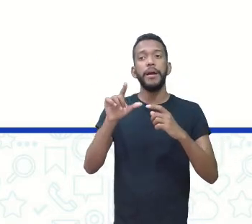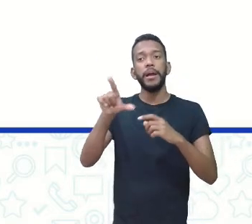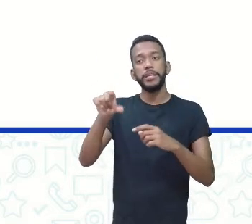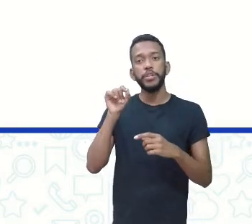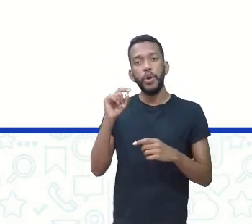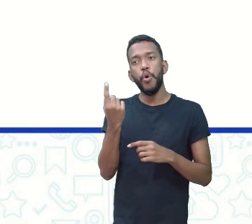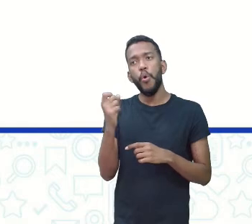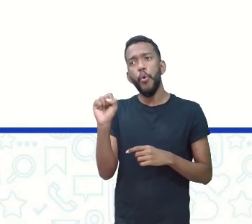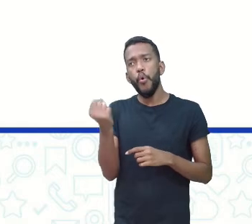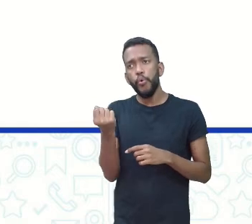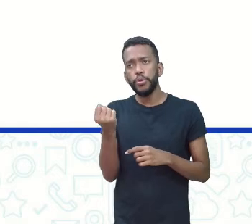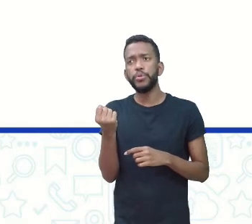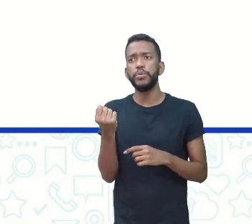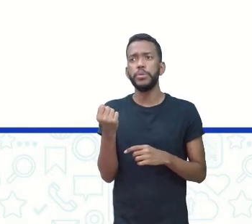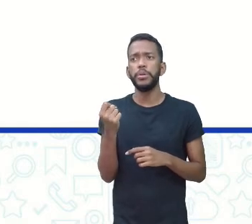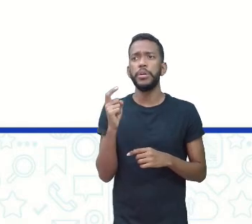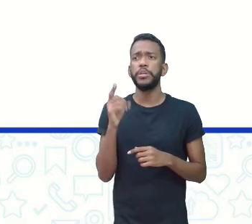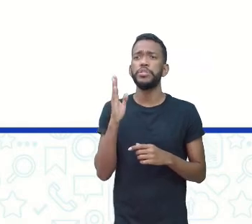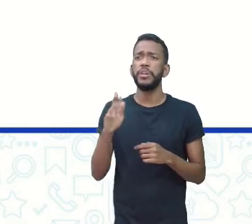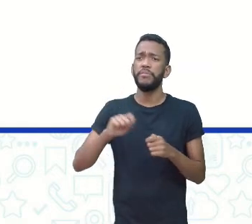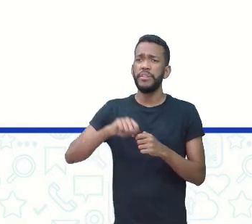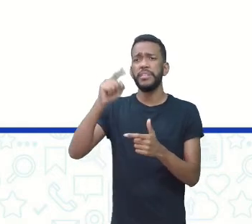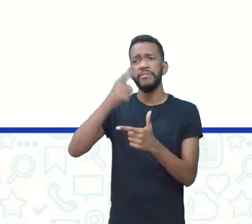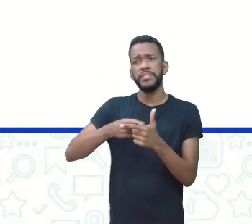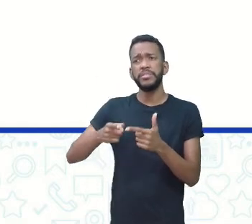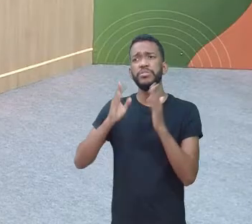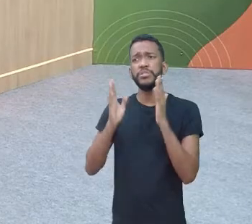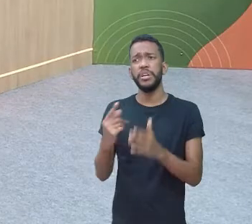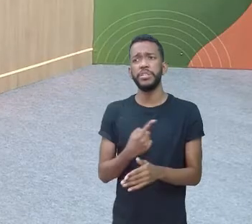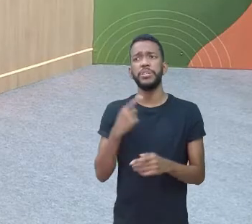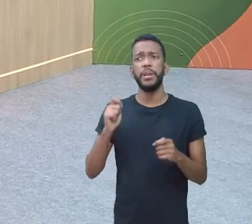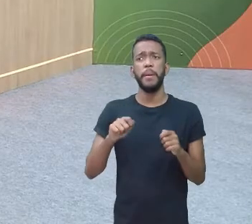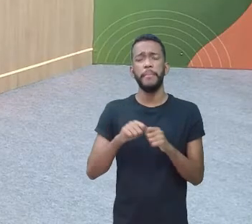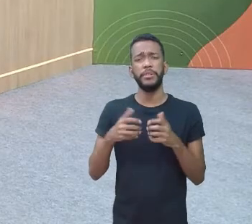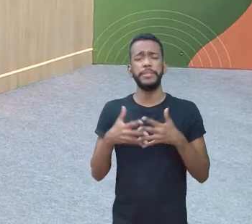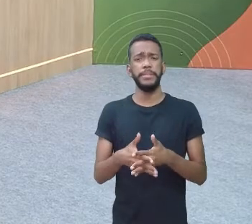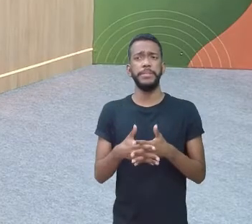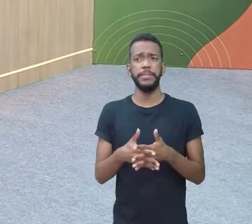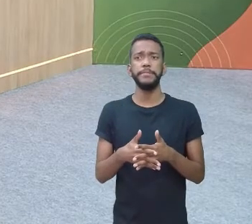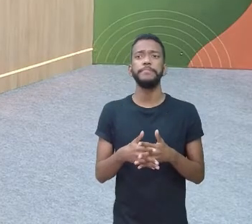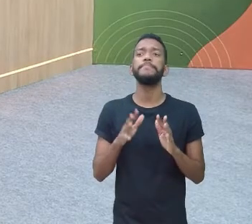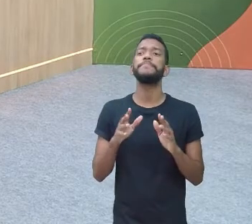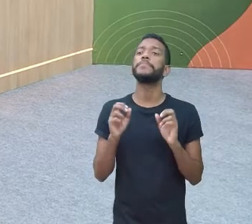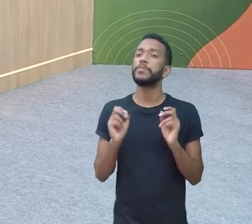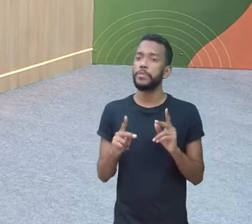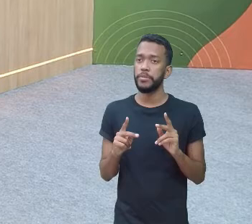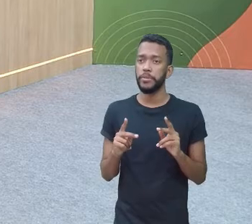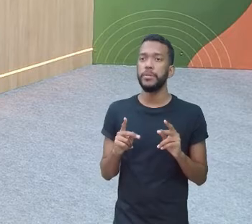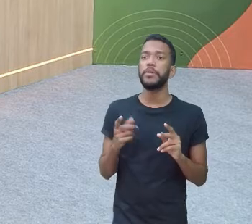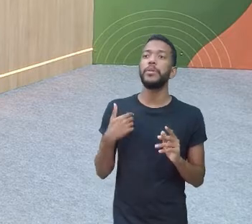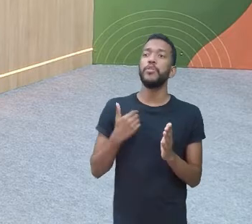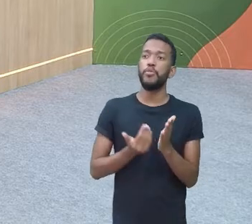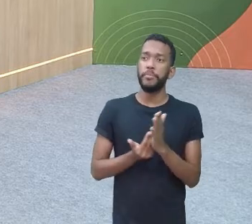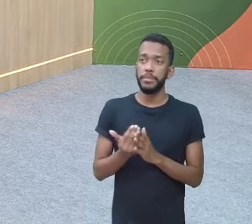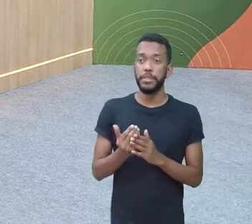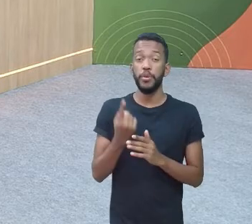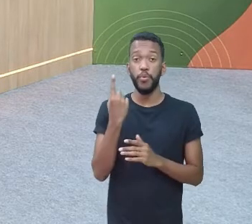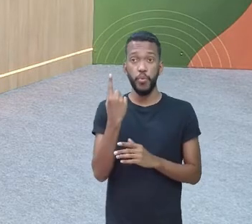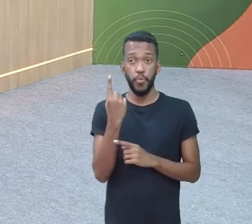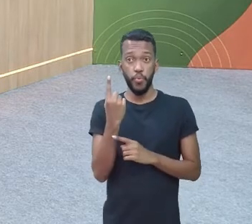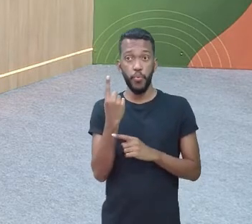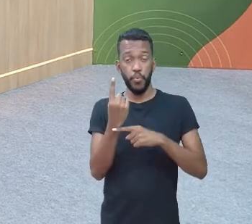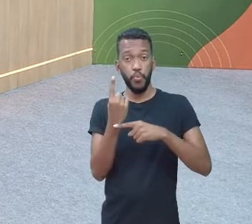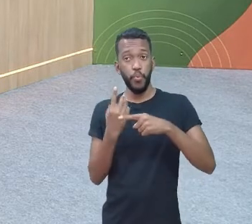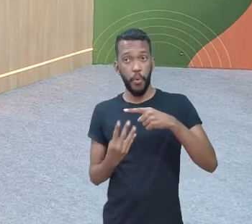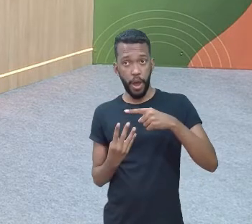já fiz a operação da divisão. A senhora não falou que a gente poderia se complicar nessa ideia? Então, Eu comecei com 1/4 para a gente ter